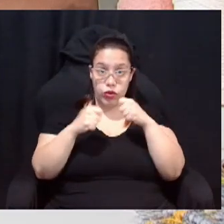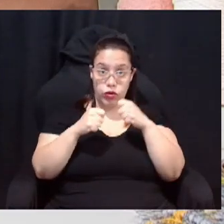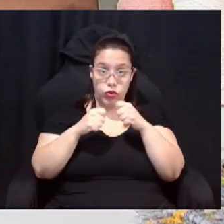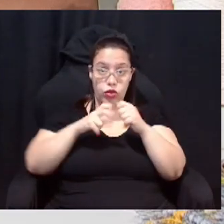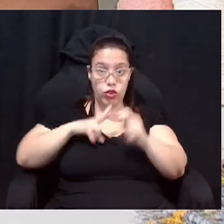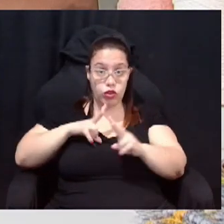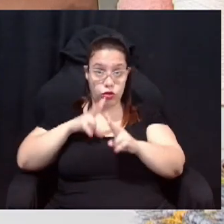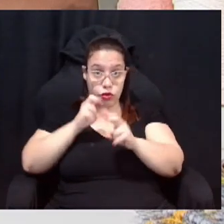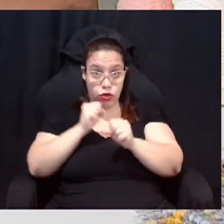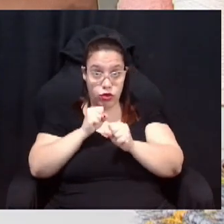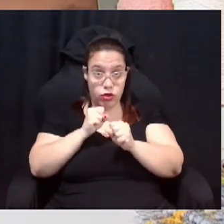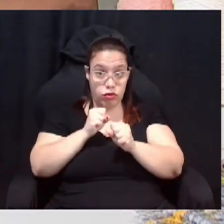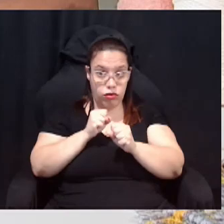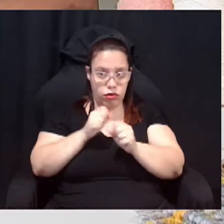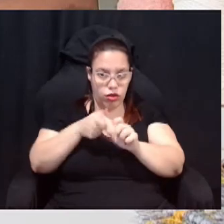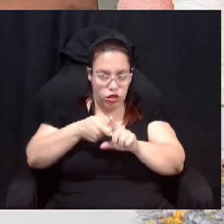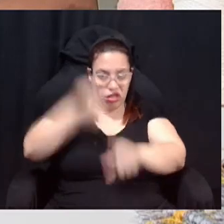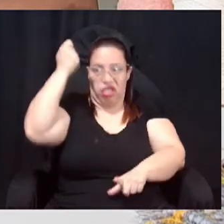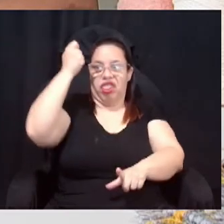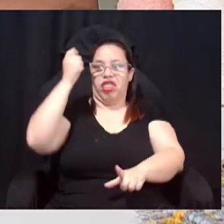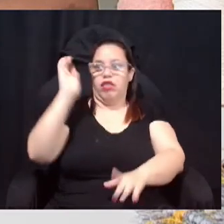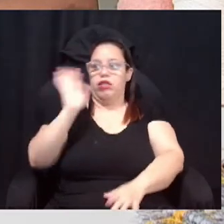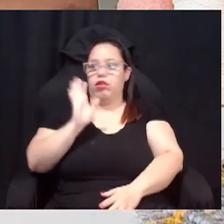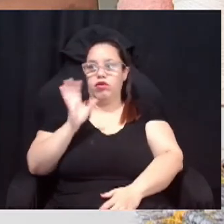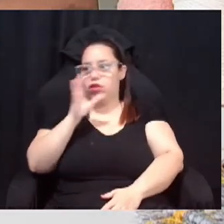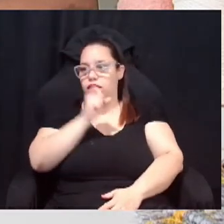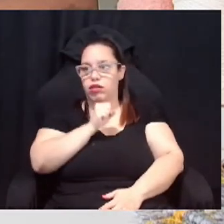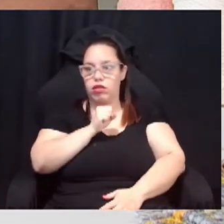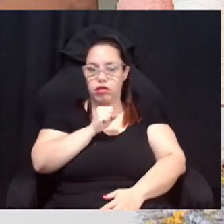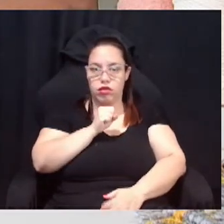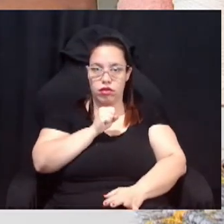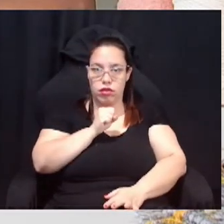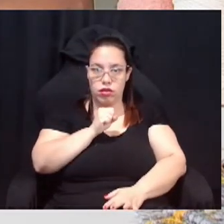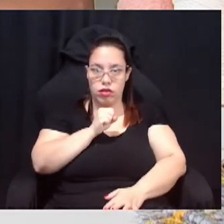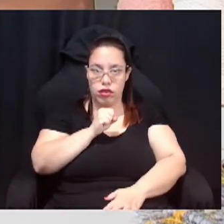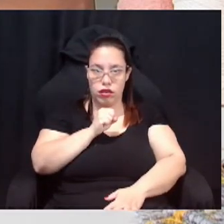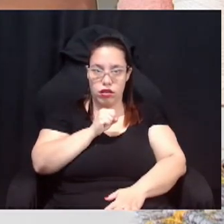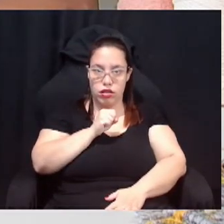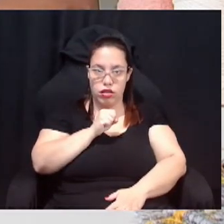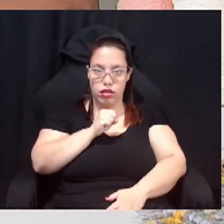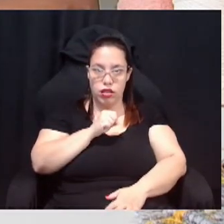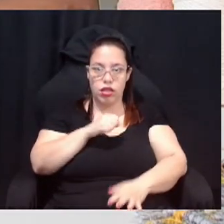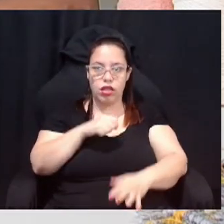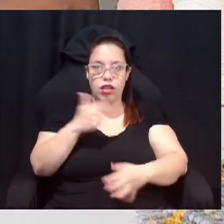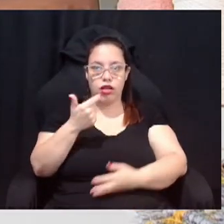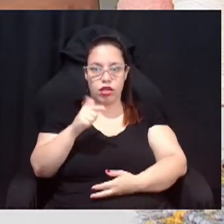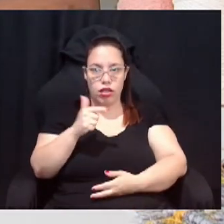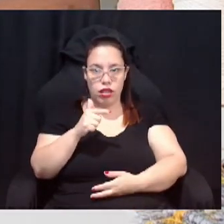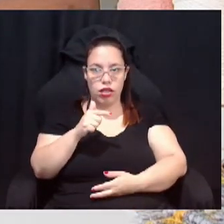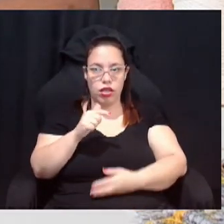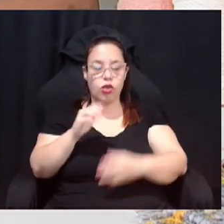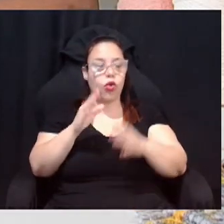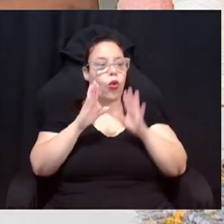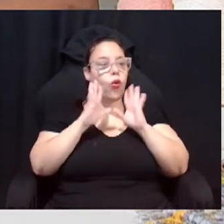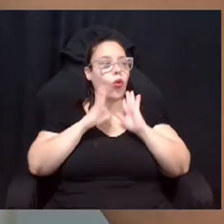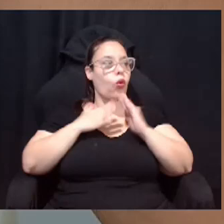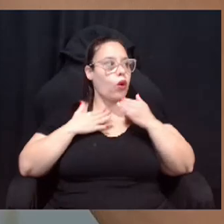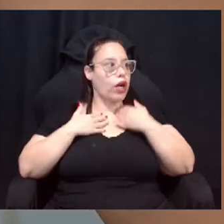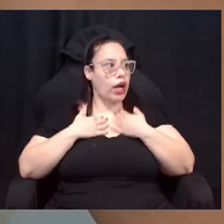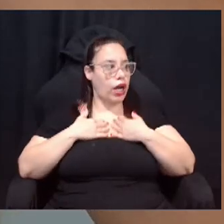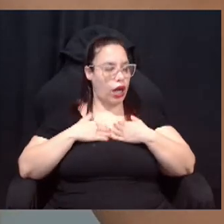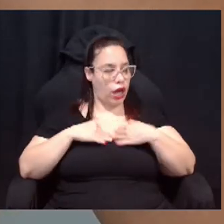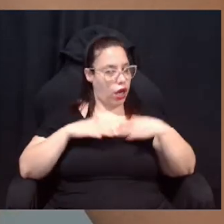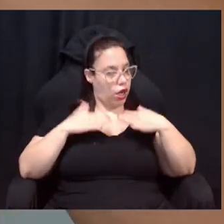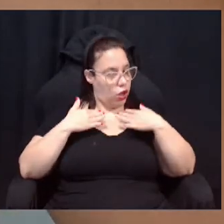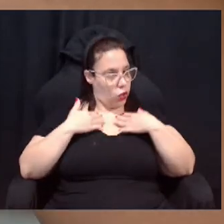não puxa assim muito rápido, porque ela pode passar aqui e você tem que esse retrabalho. Com delicadeza. Com delicadeza, mais